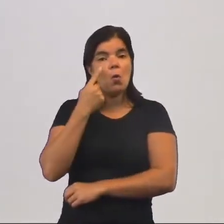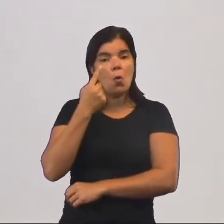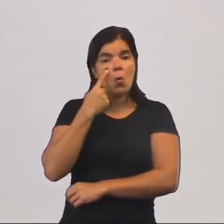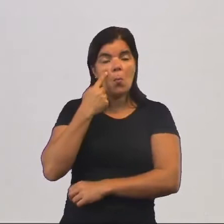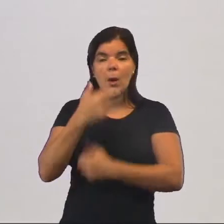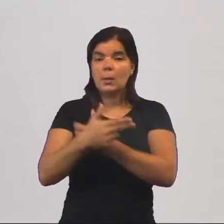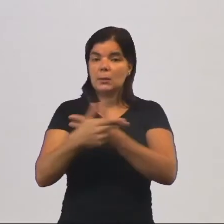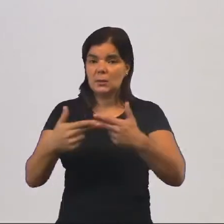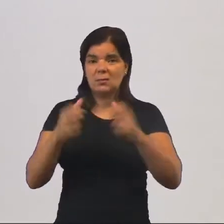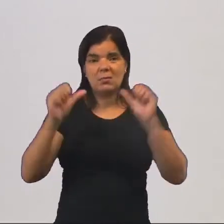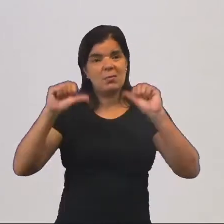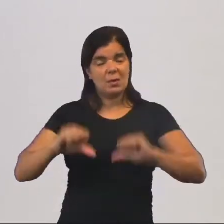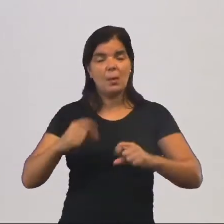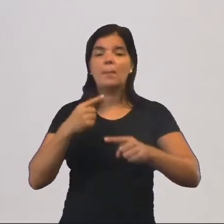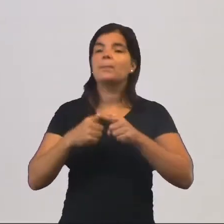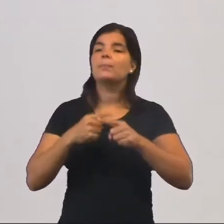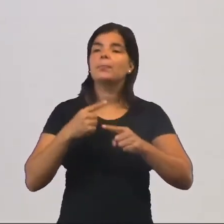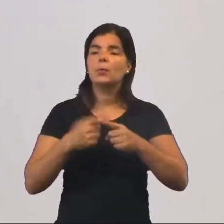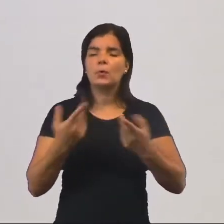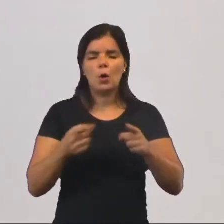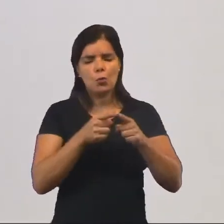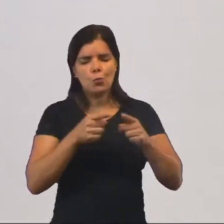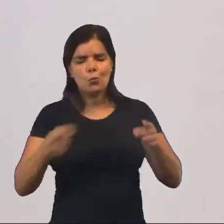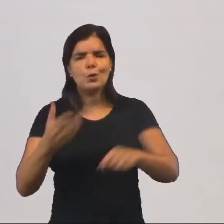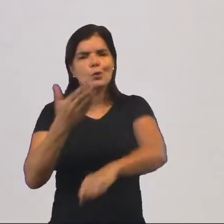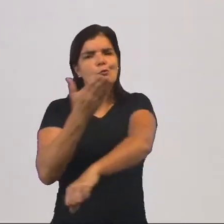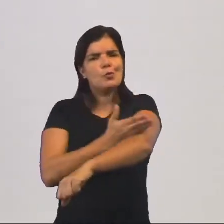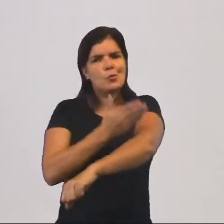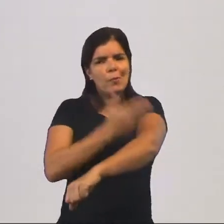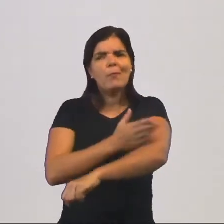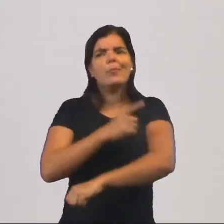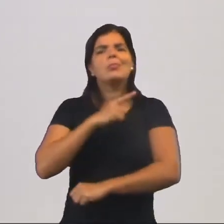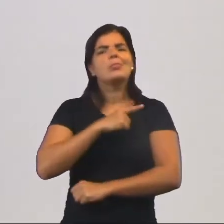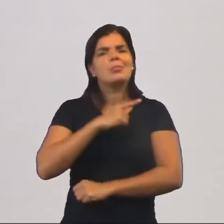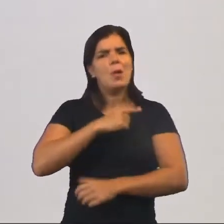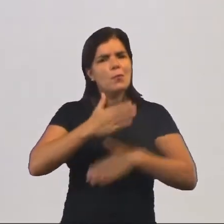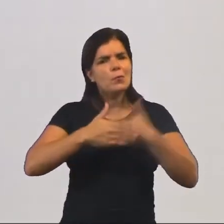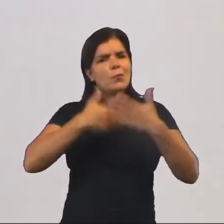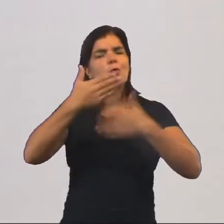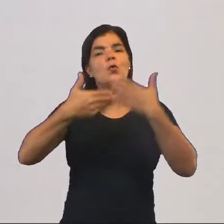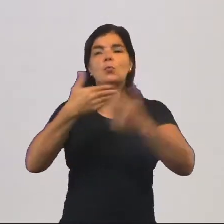esses aspectos negativos, porque durante a Idade Média também teve um